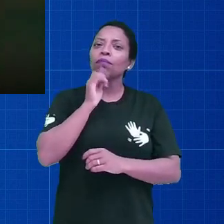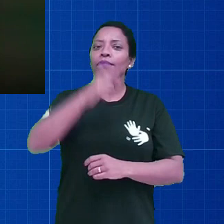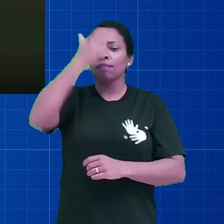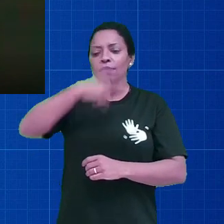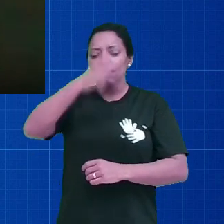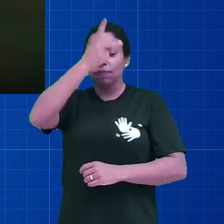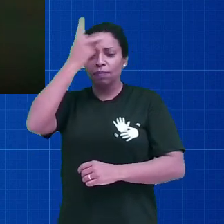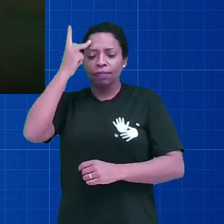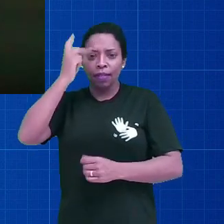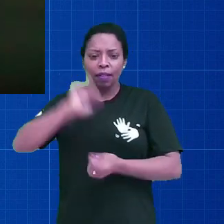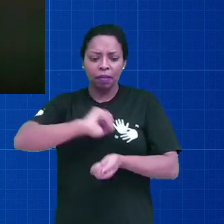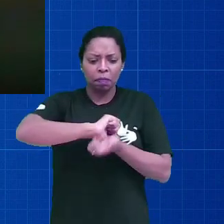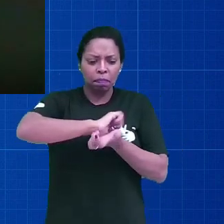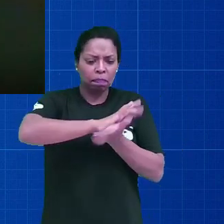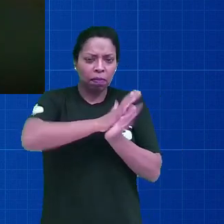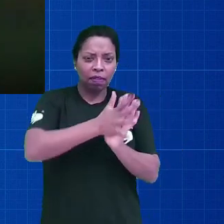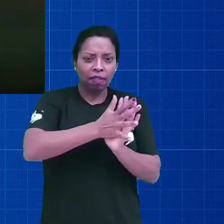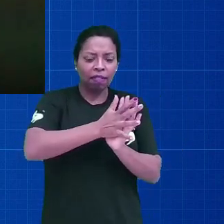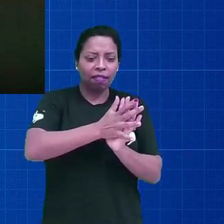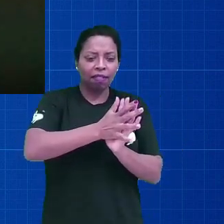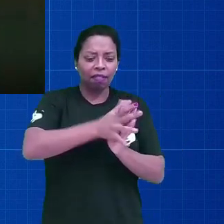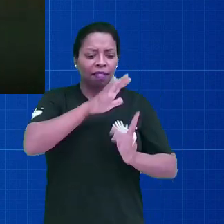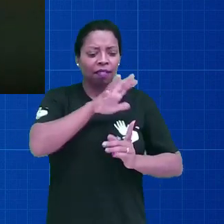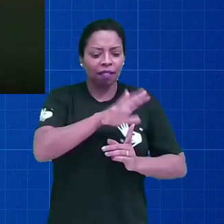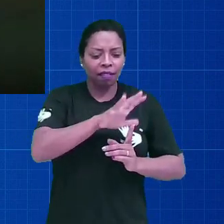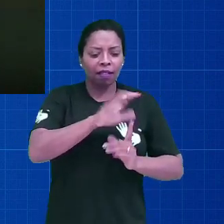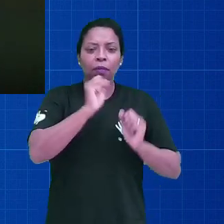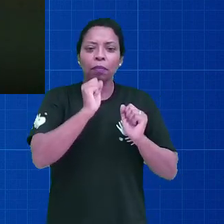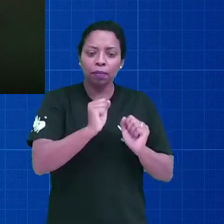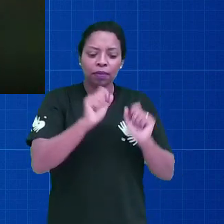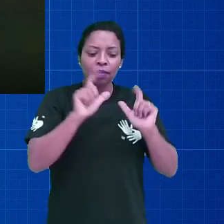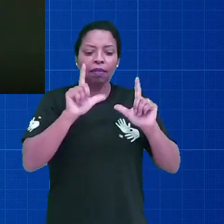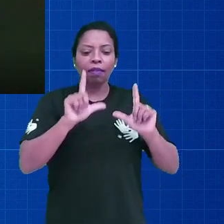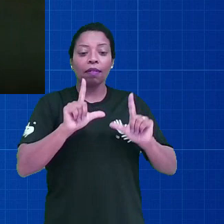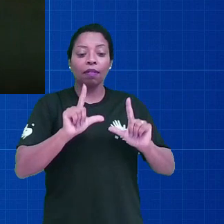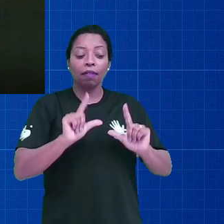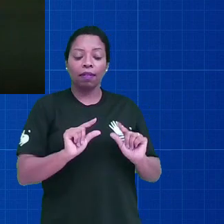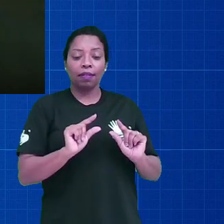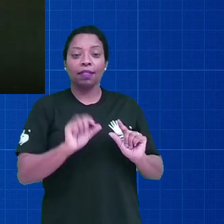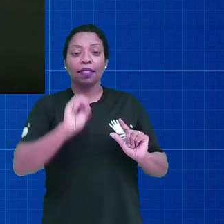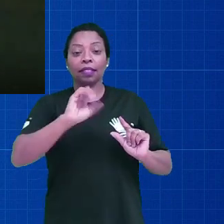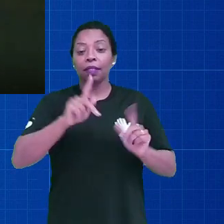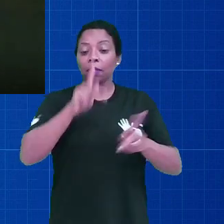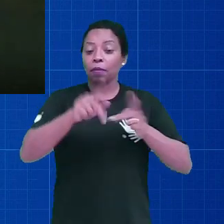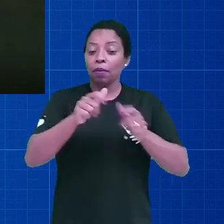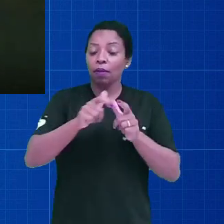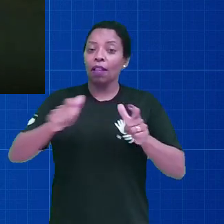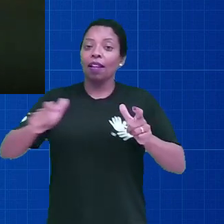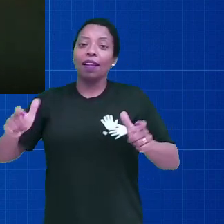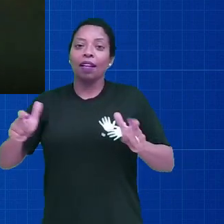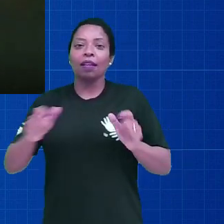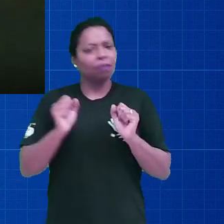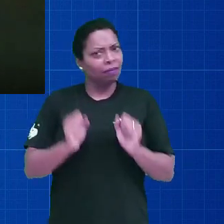antropogênicas possam desacelerar, tendo em vista o crescimento da população?